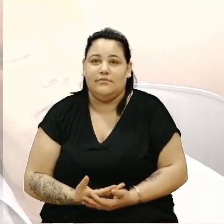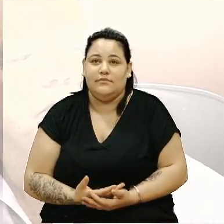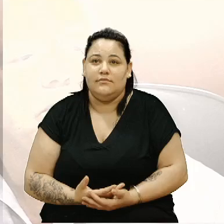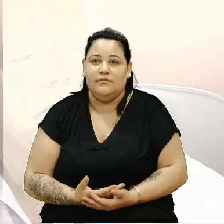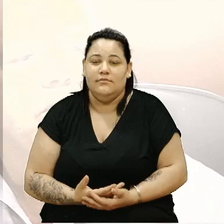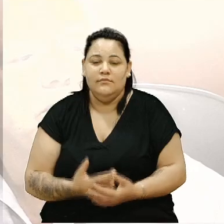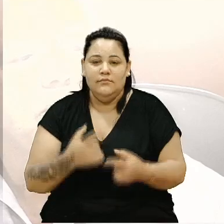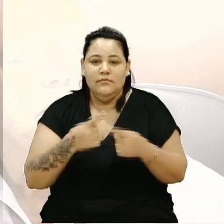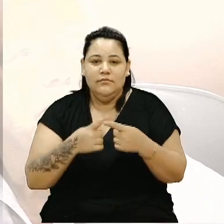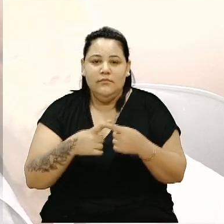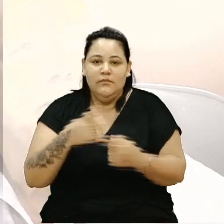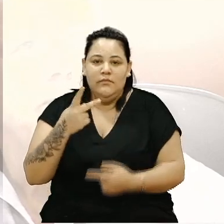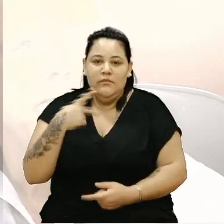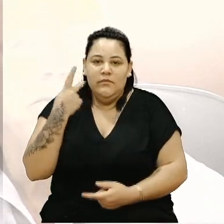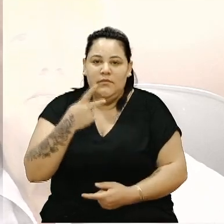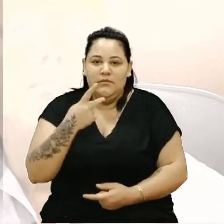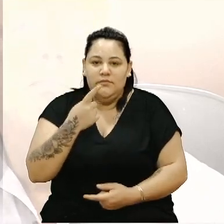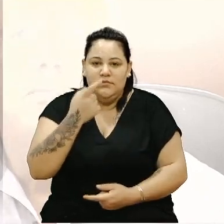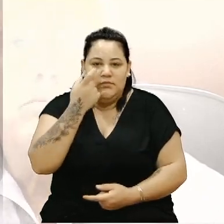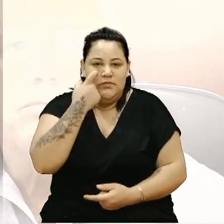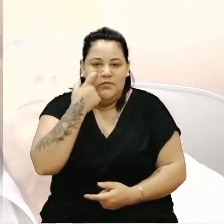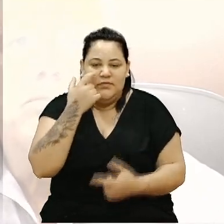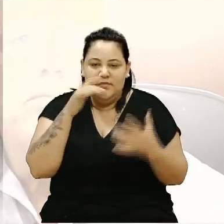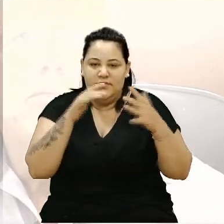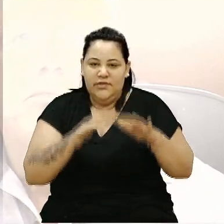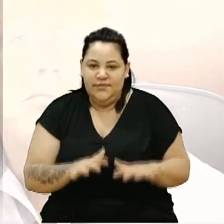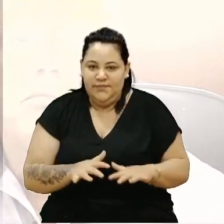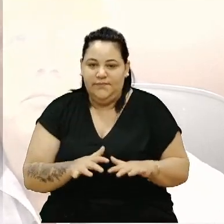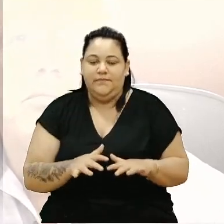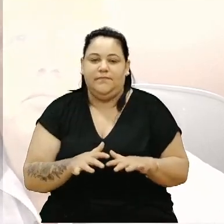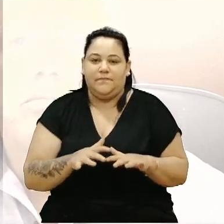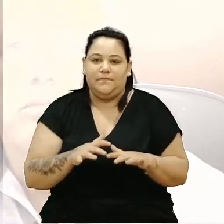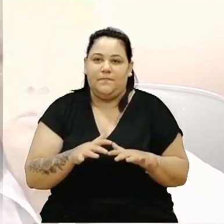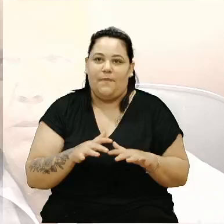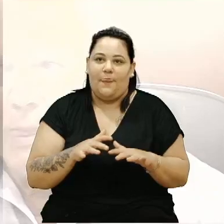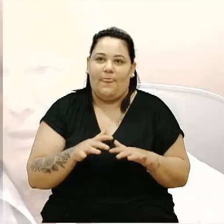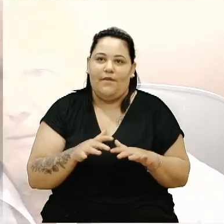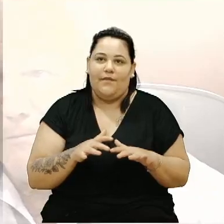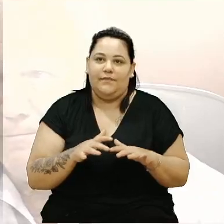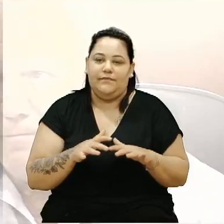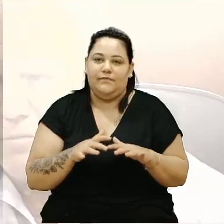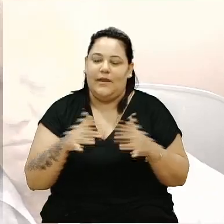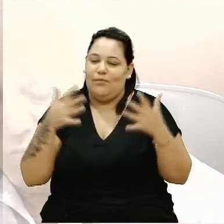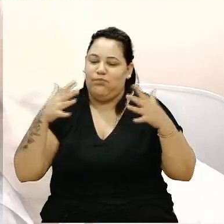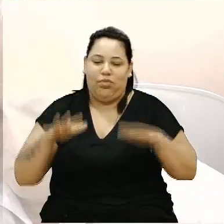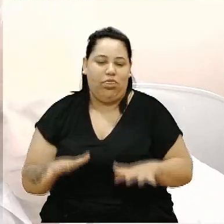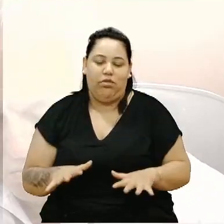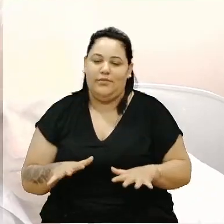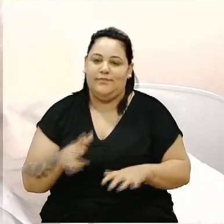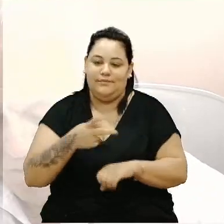vivendo uma grande crise no nosso país, econômica, no nosso